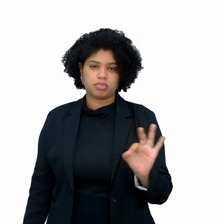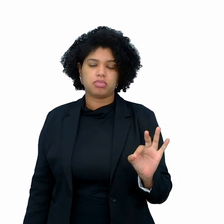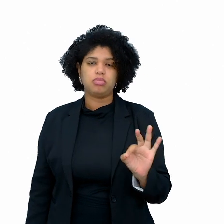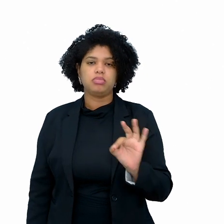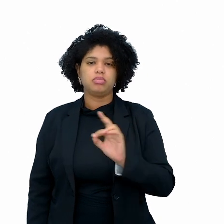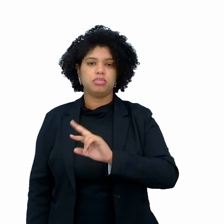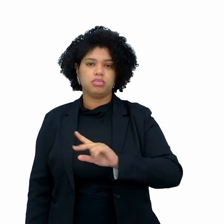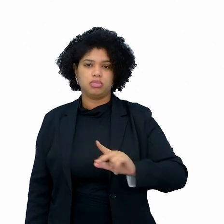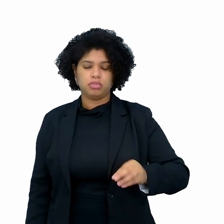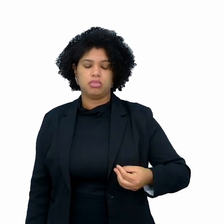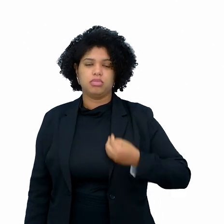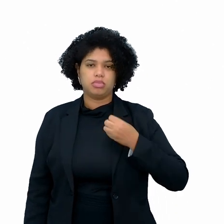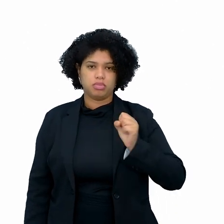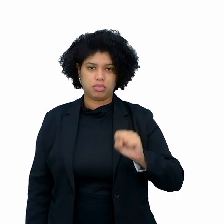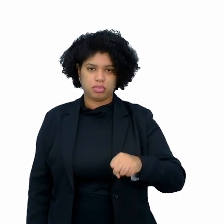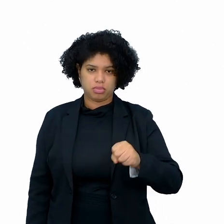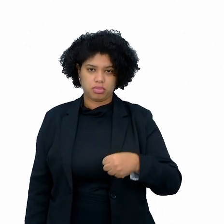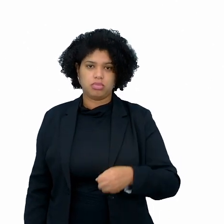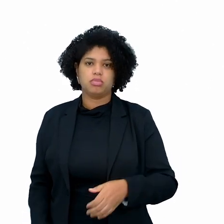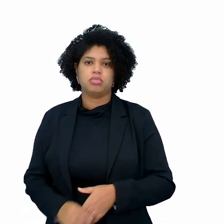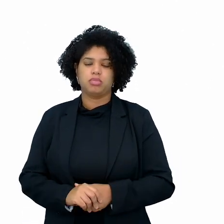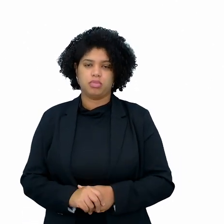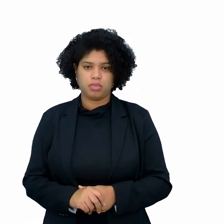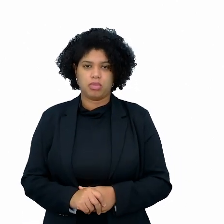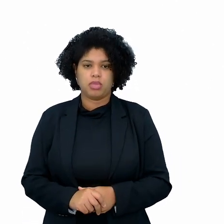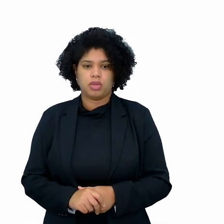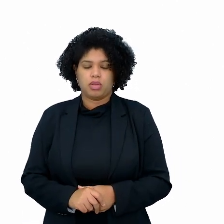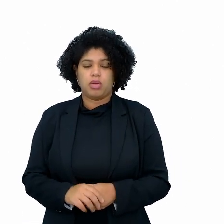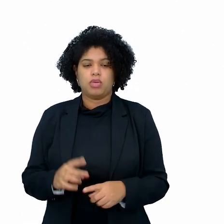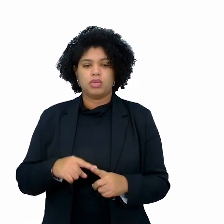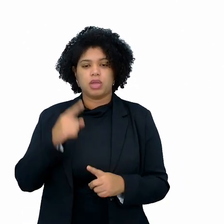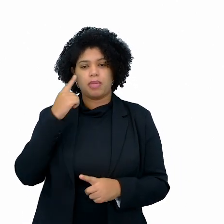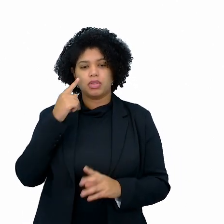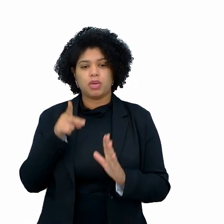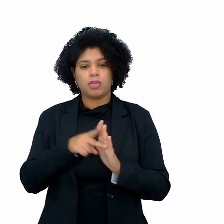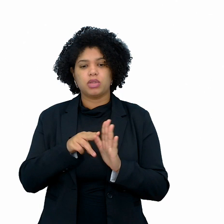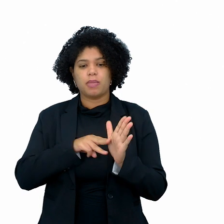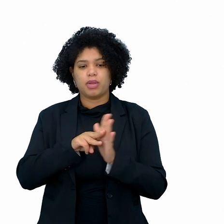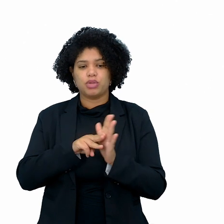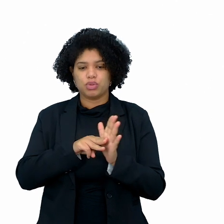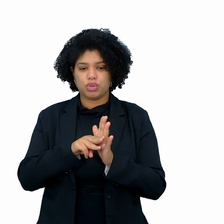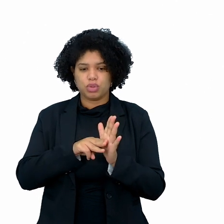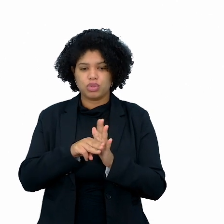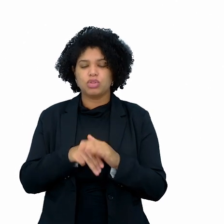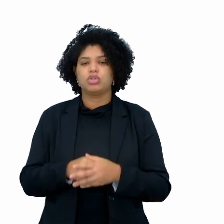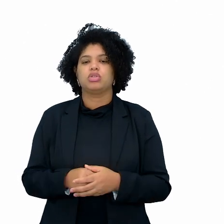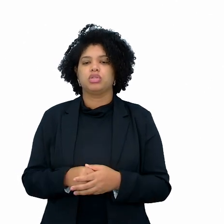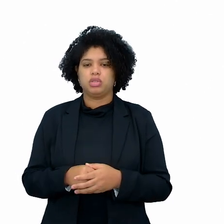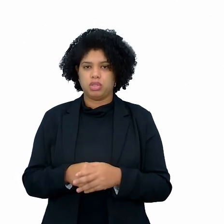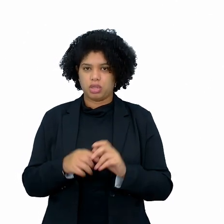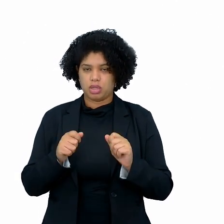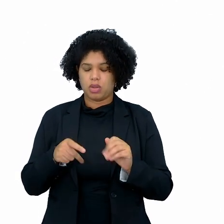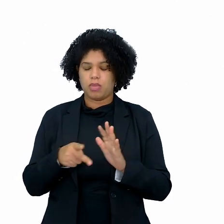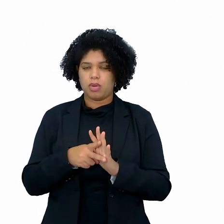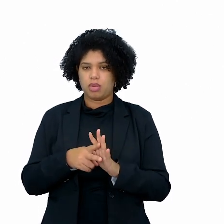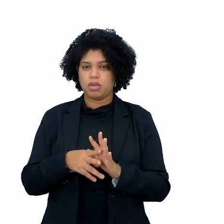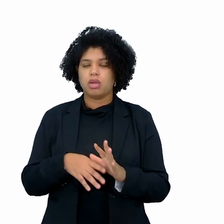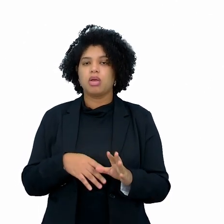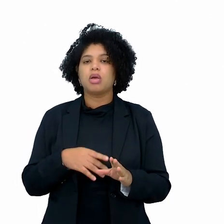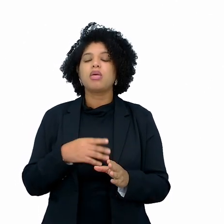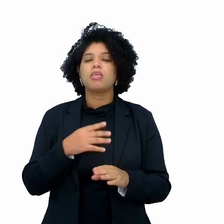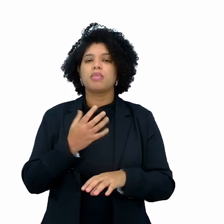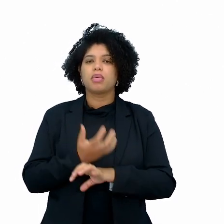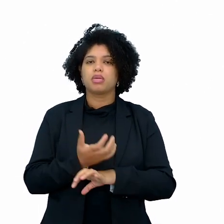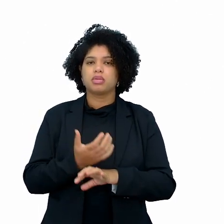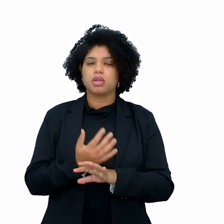situações. A insistência, né, em pensar metodologias para trabalhar ali a disciplina de física ou tudo